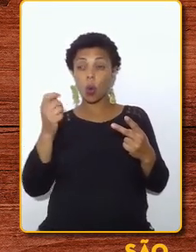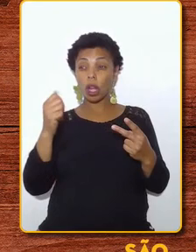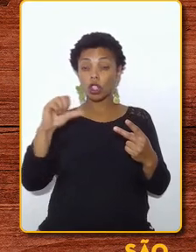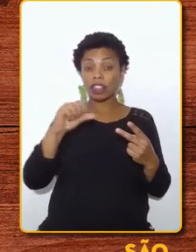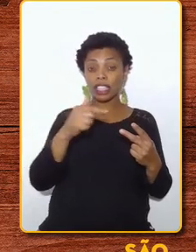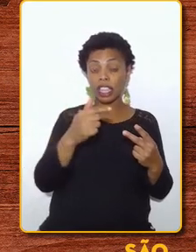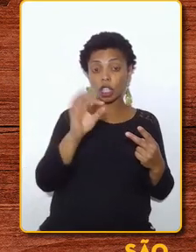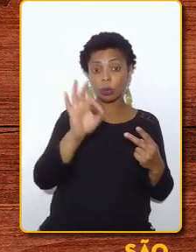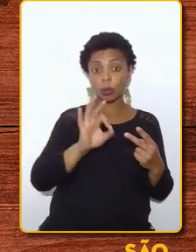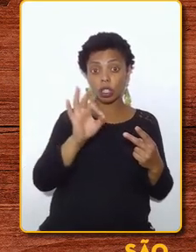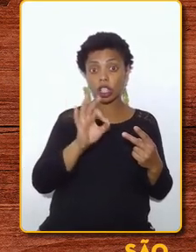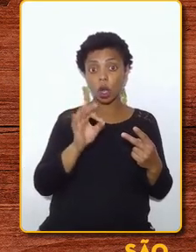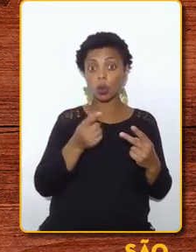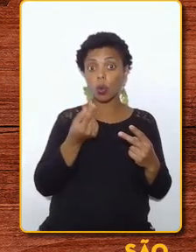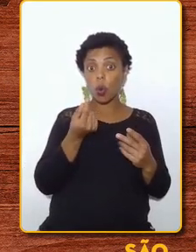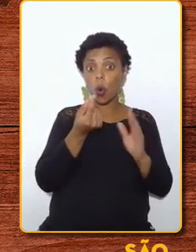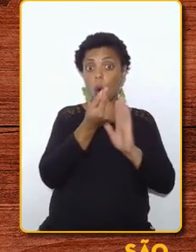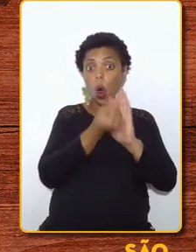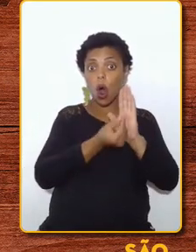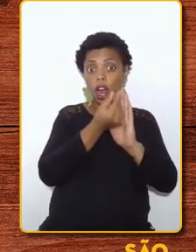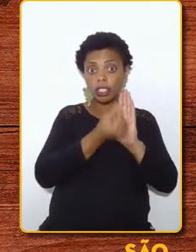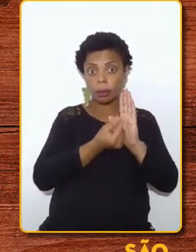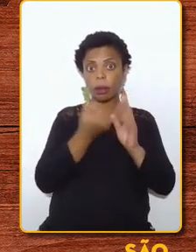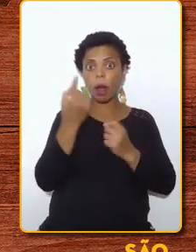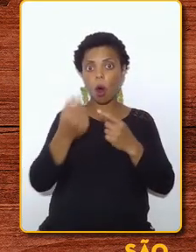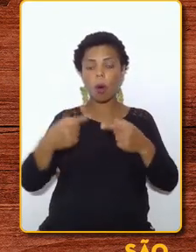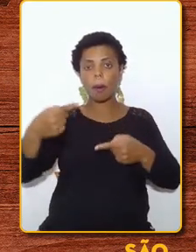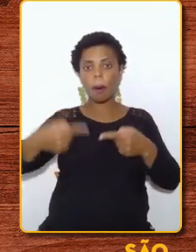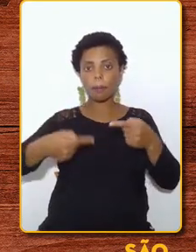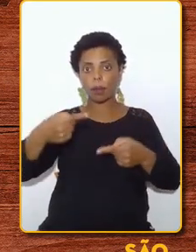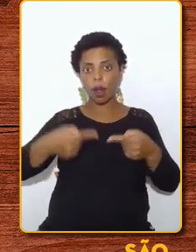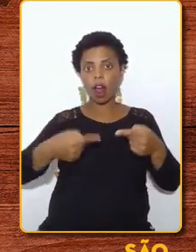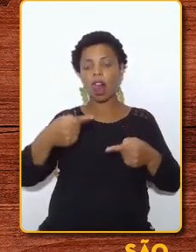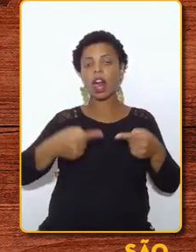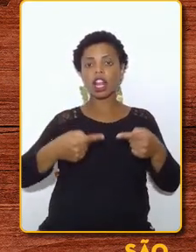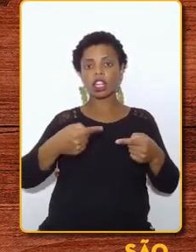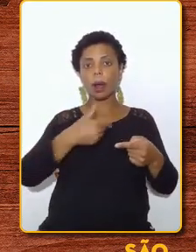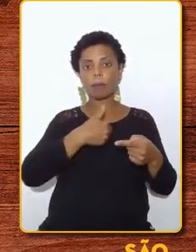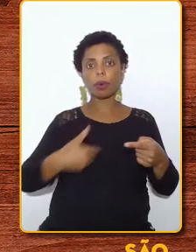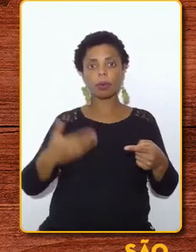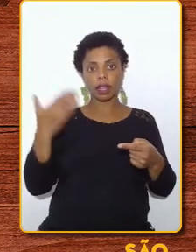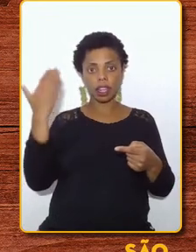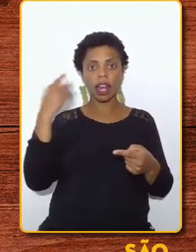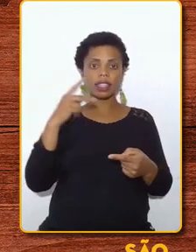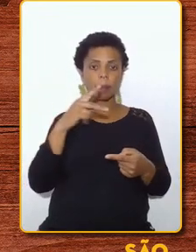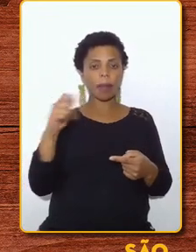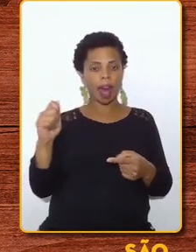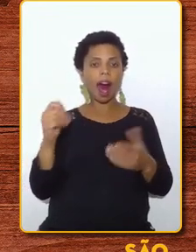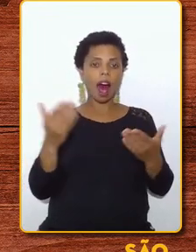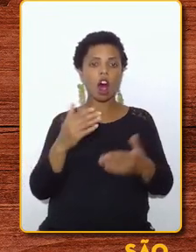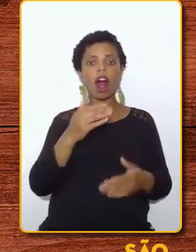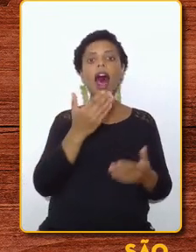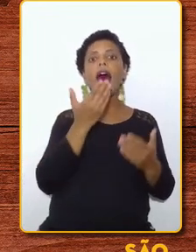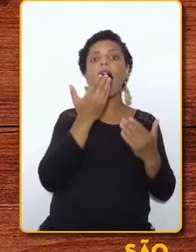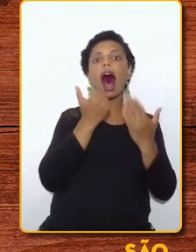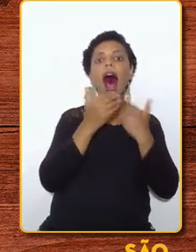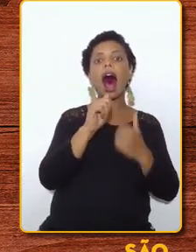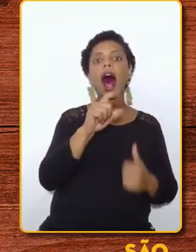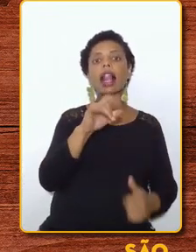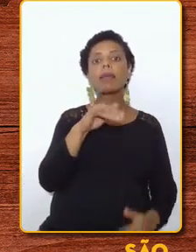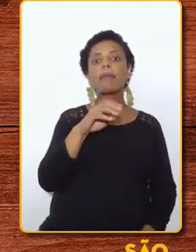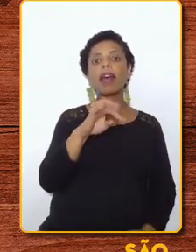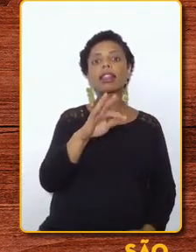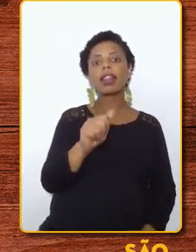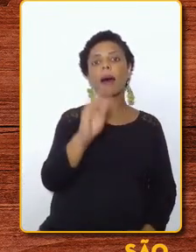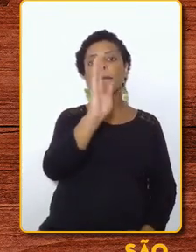orçamentária para algumas políticas públicas, como o antigo PA, que hoje chama, acho que é Alimenta Brasil, e isso tem consequências fundantes